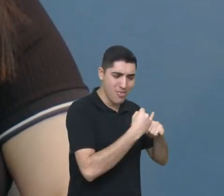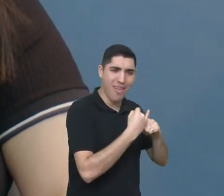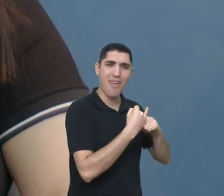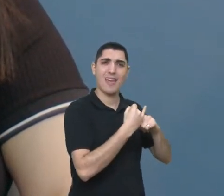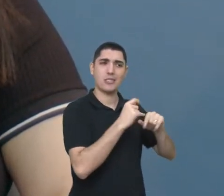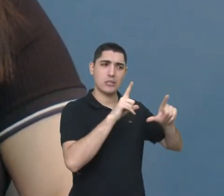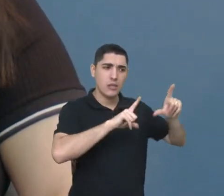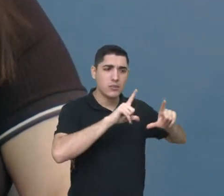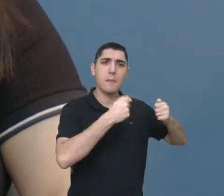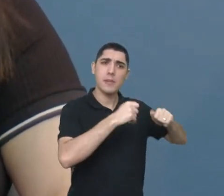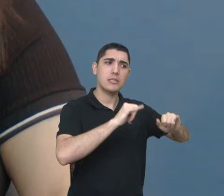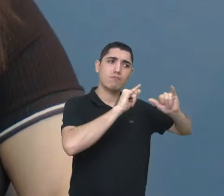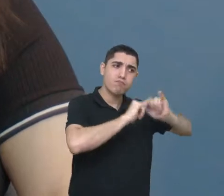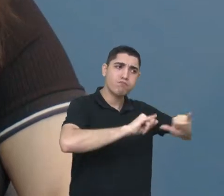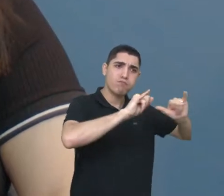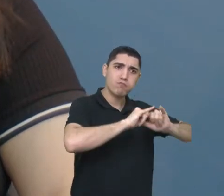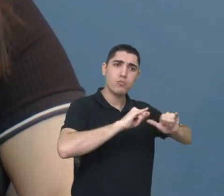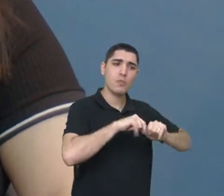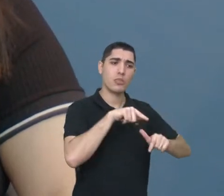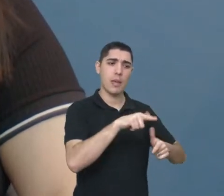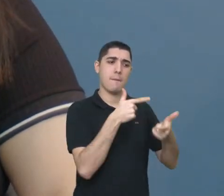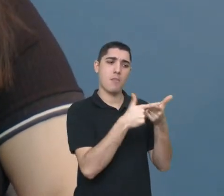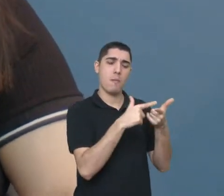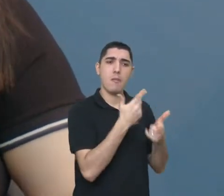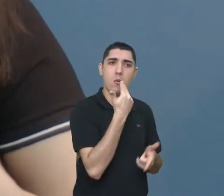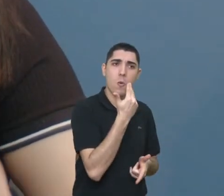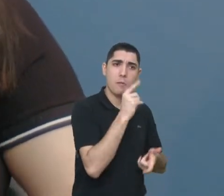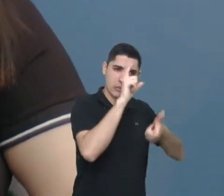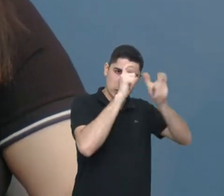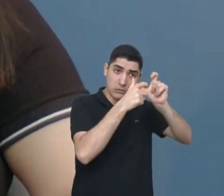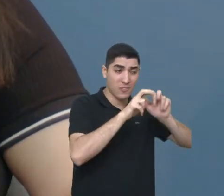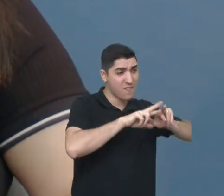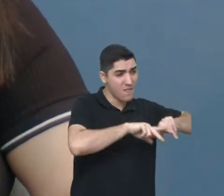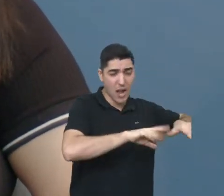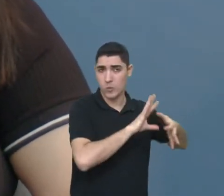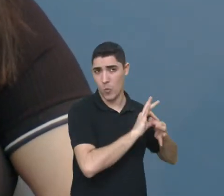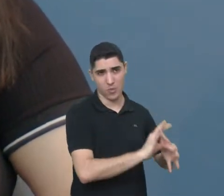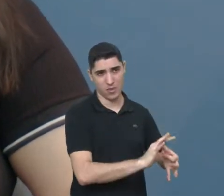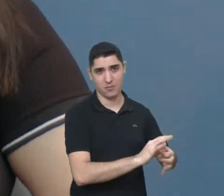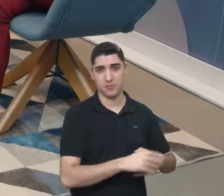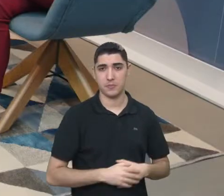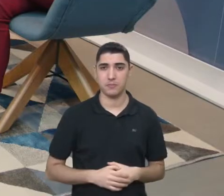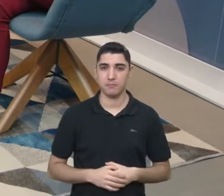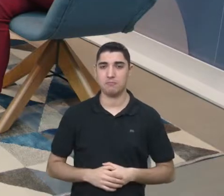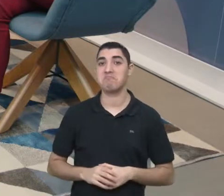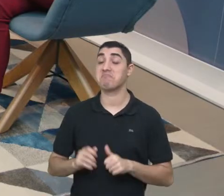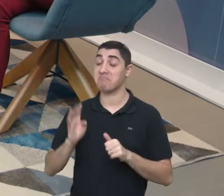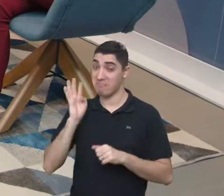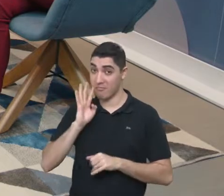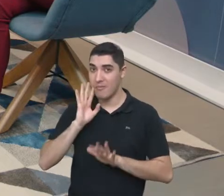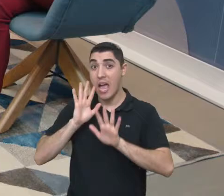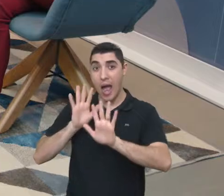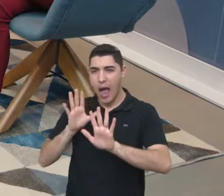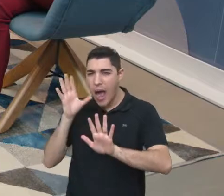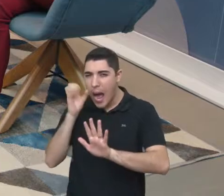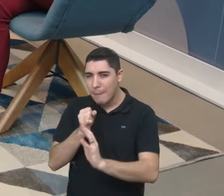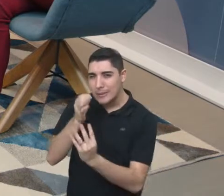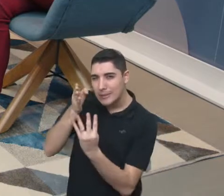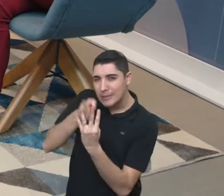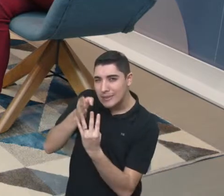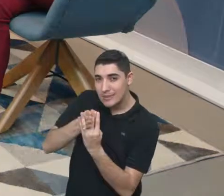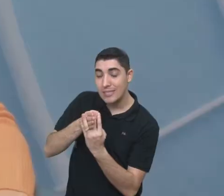precisa falar mais sobre transtornos alimentares em diferentes contextos. Joia, a gente vai fazer só uma